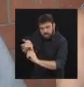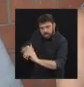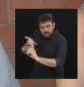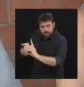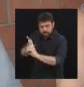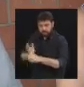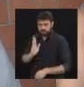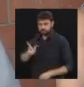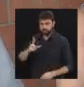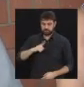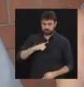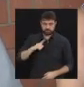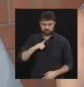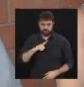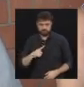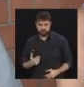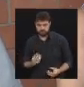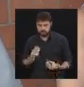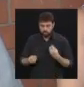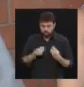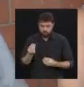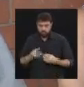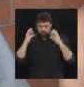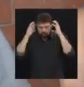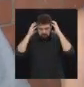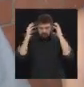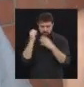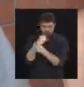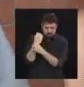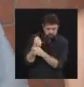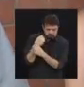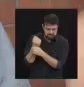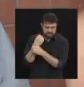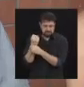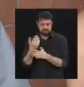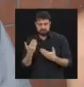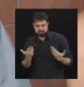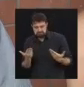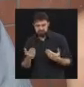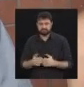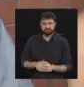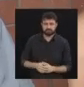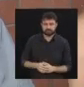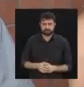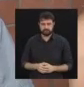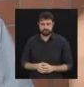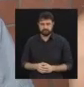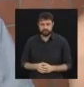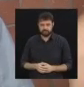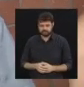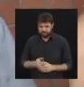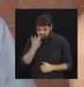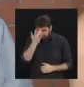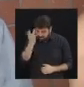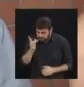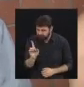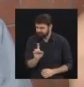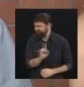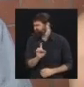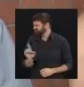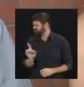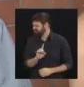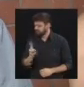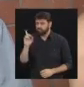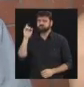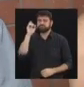vinha sendo oferecido, né? Em termos das terapias e dos tratamentos, né? Então, não foi uma tarefa